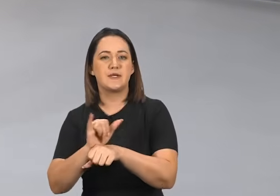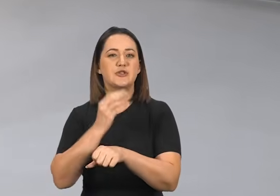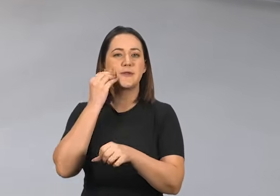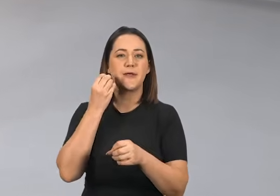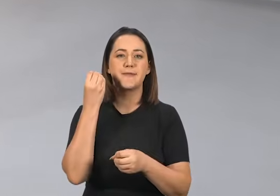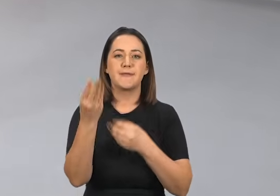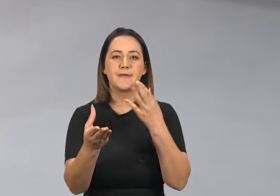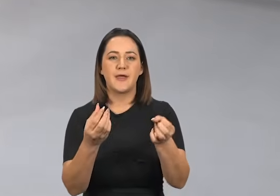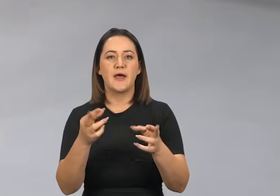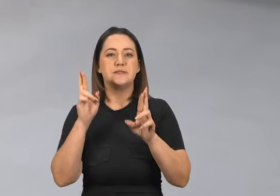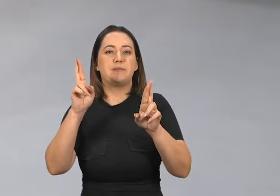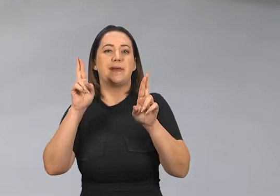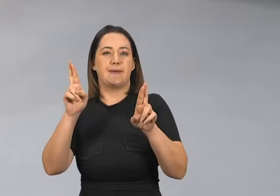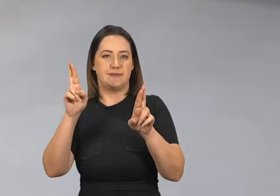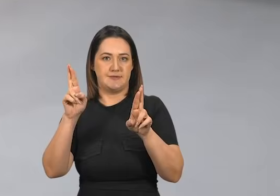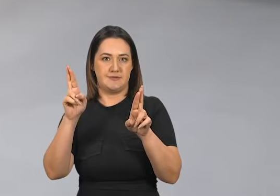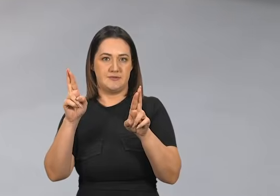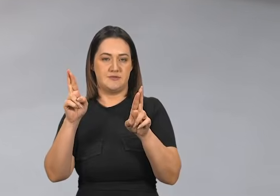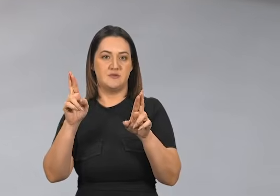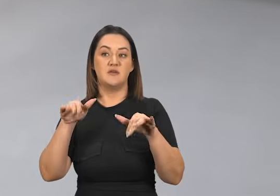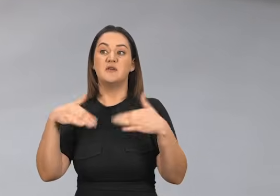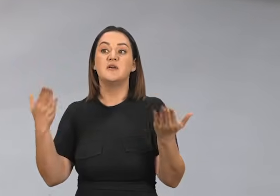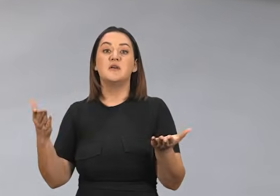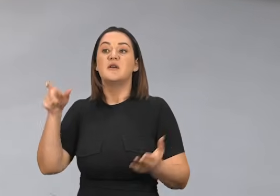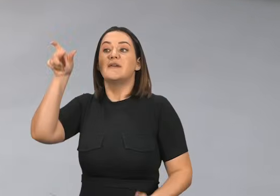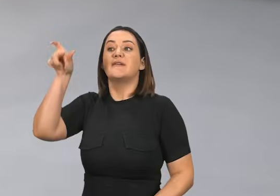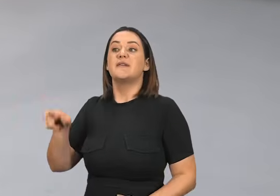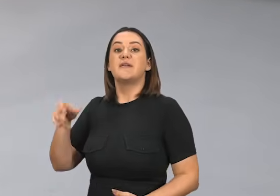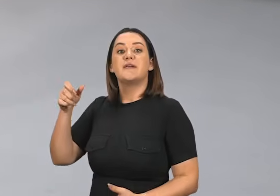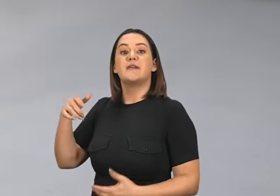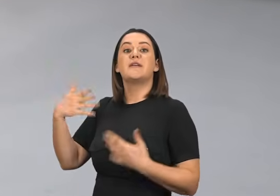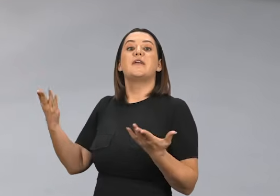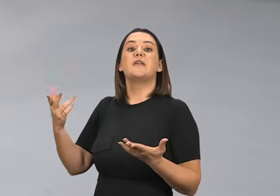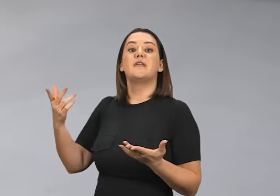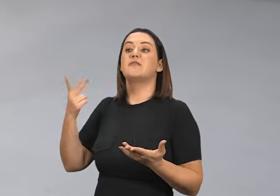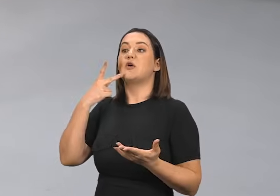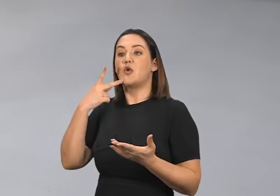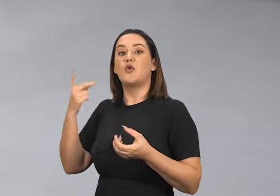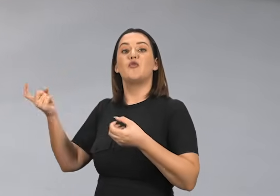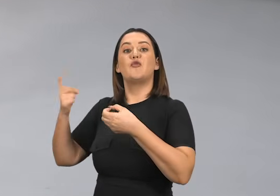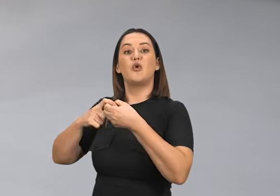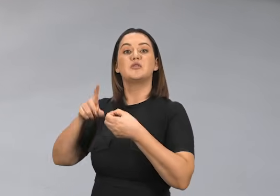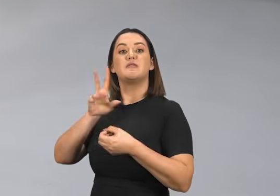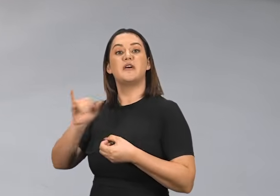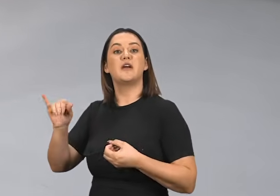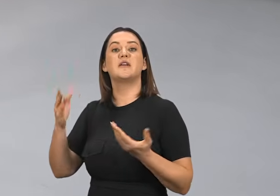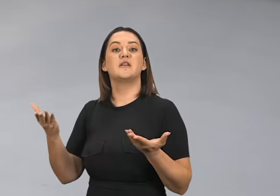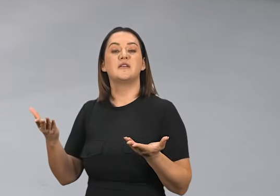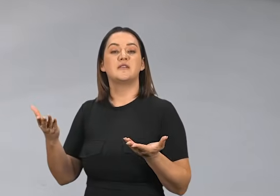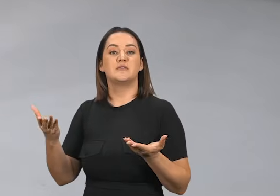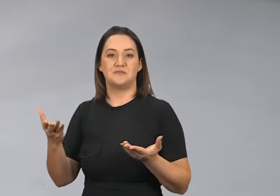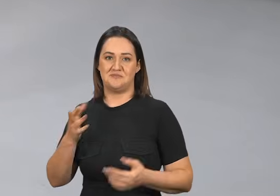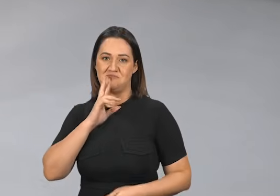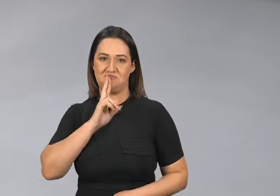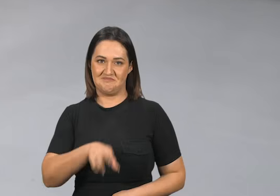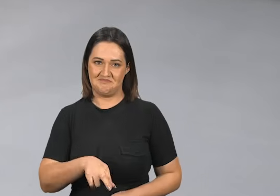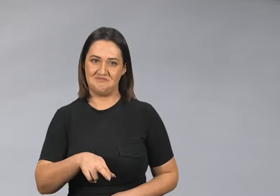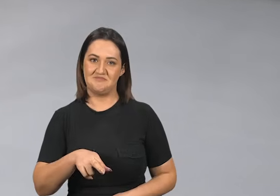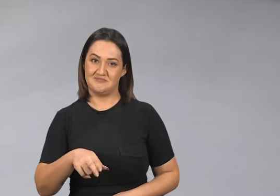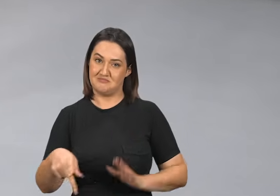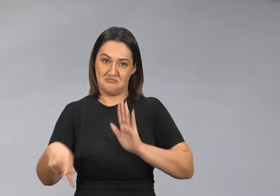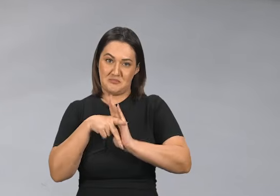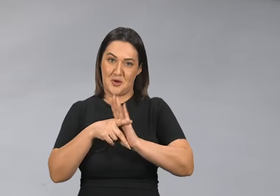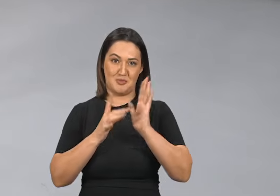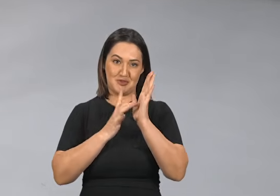tentar alimentar a esperança no coração do povo? Quem foi que disse que Jesus voltaria?